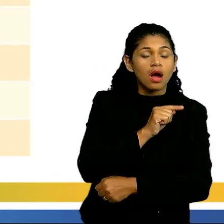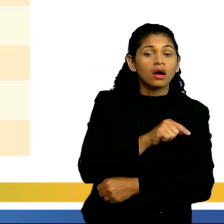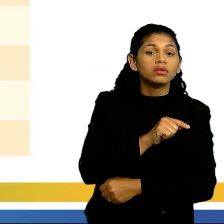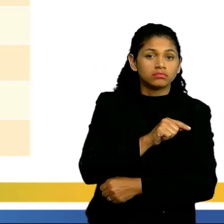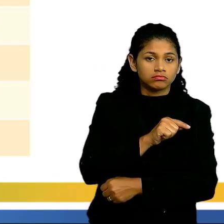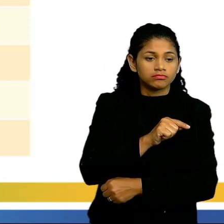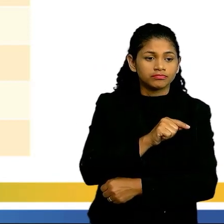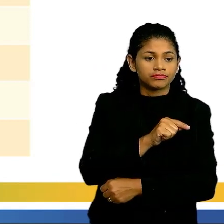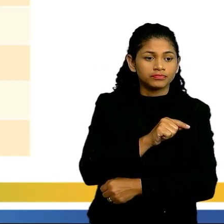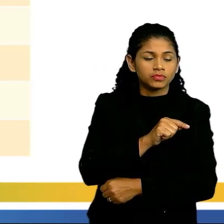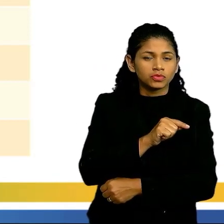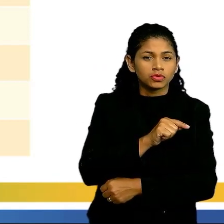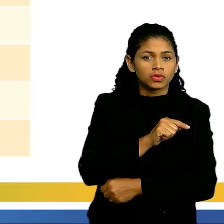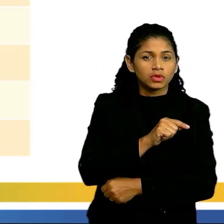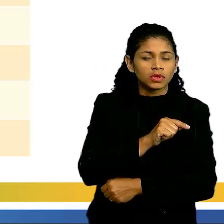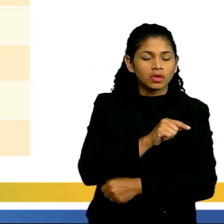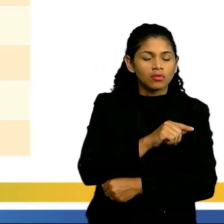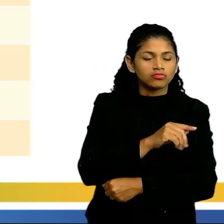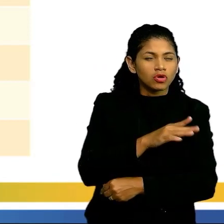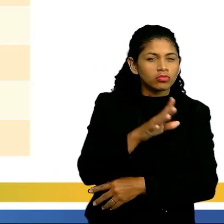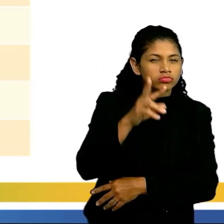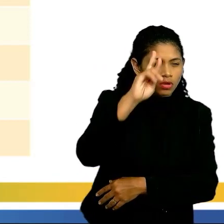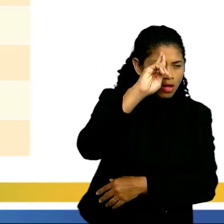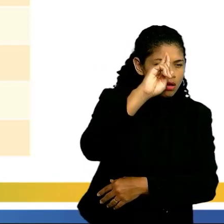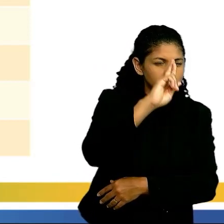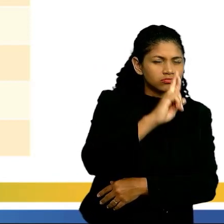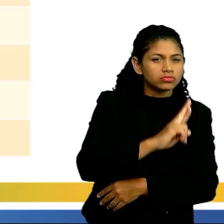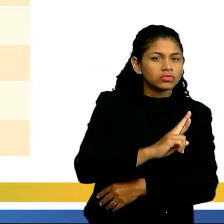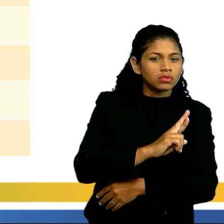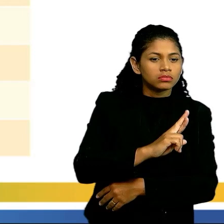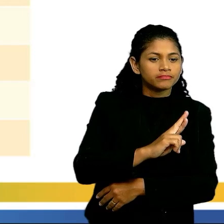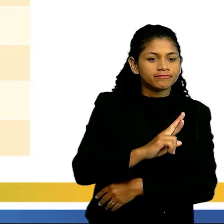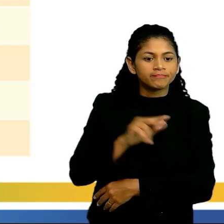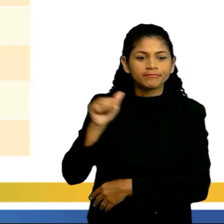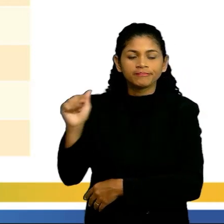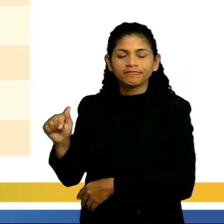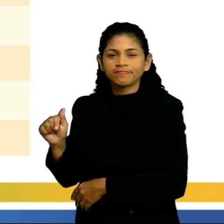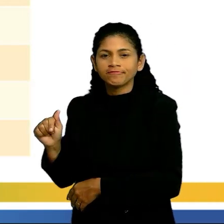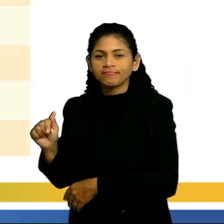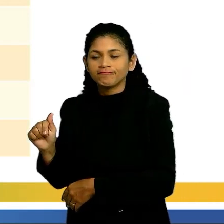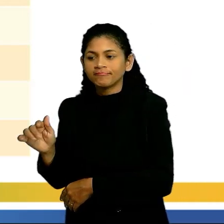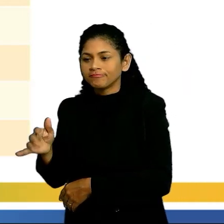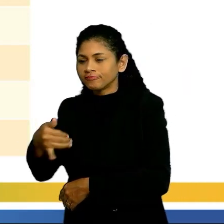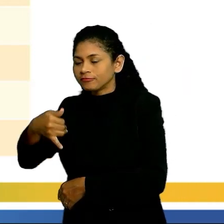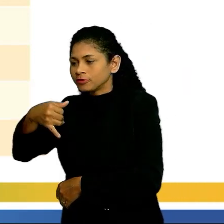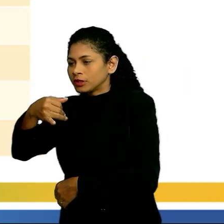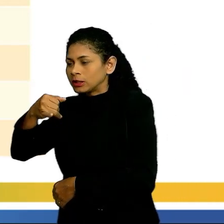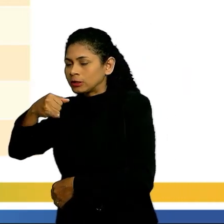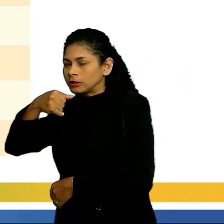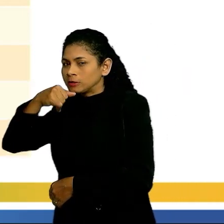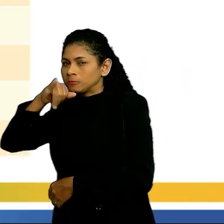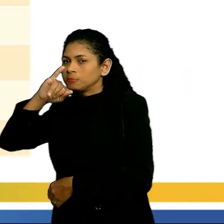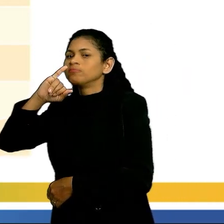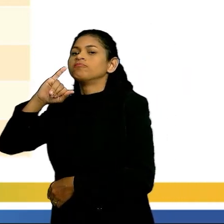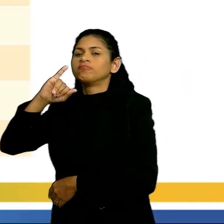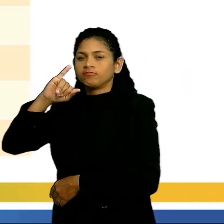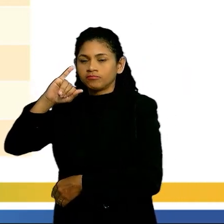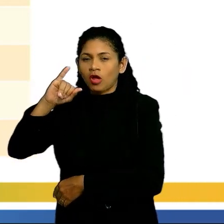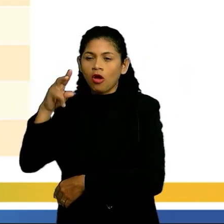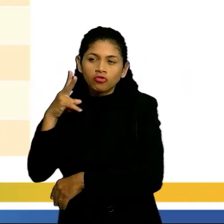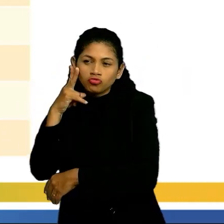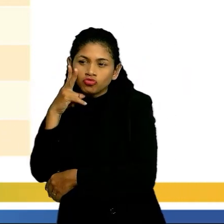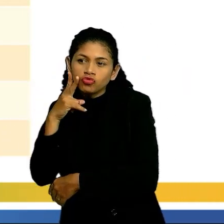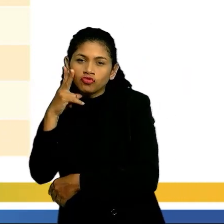Apolo é o deus da lucidez. Dionísio é o deus do vinho, o deus da